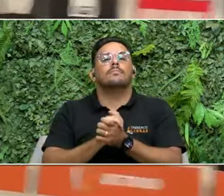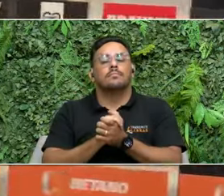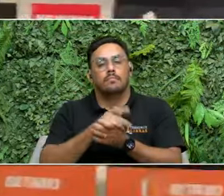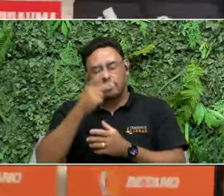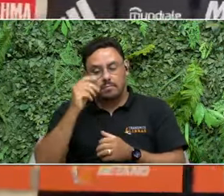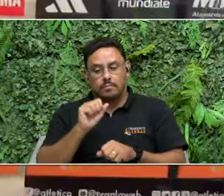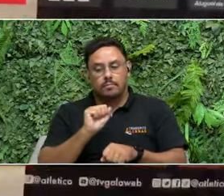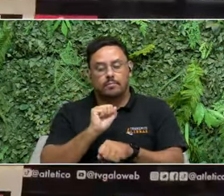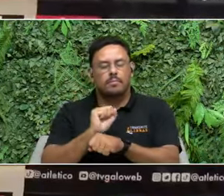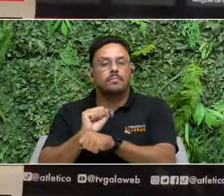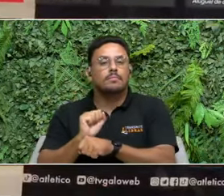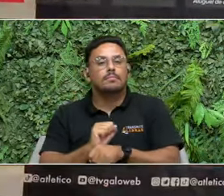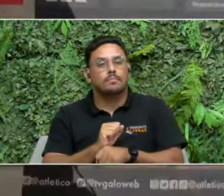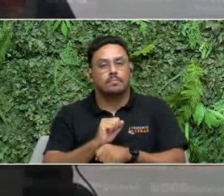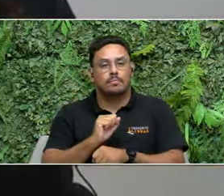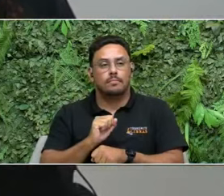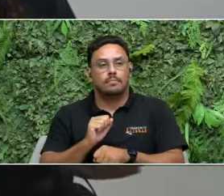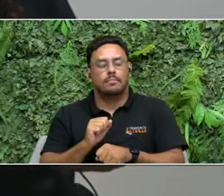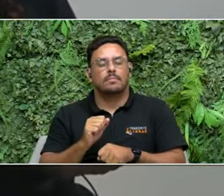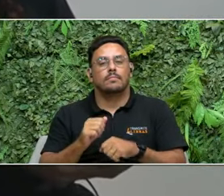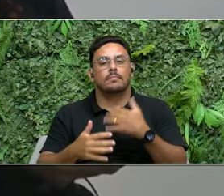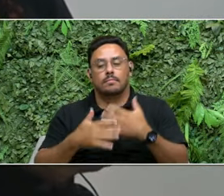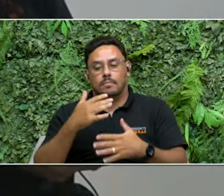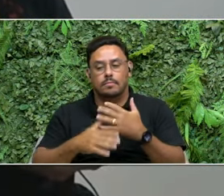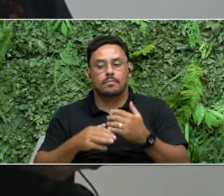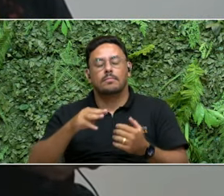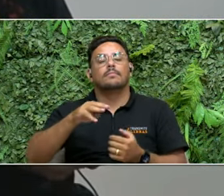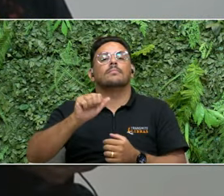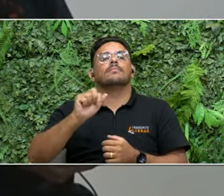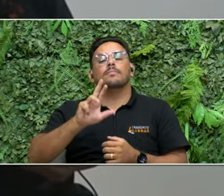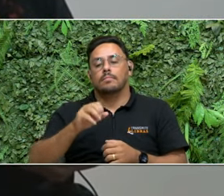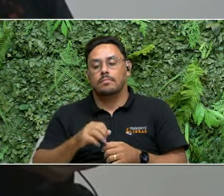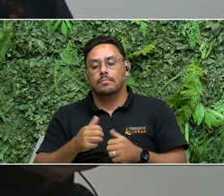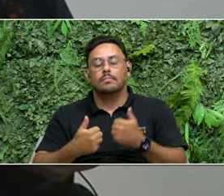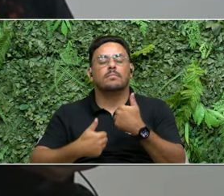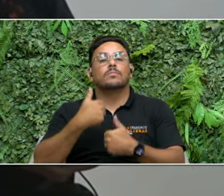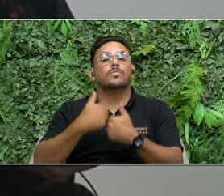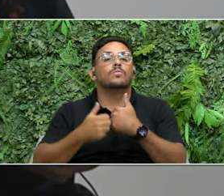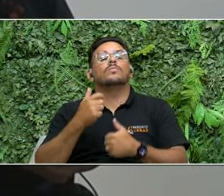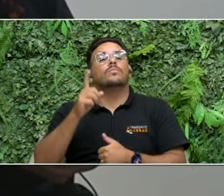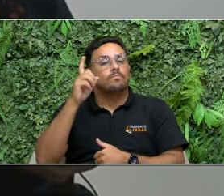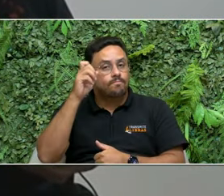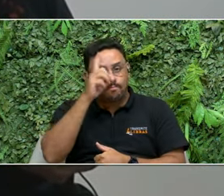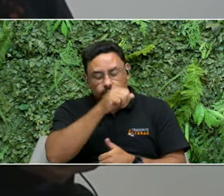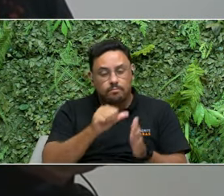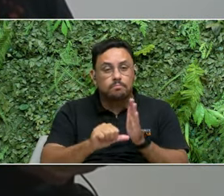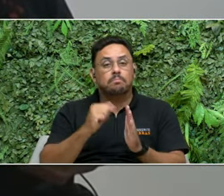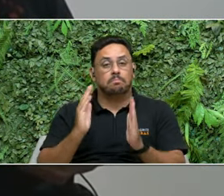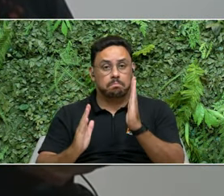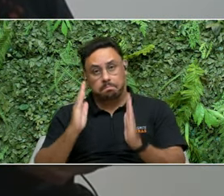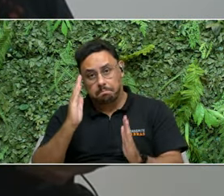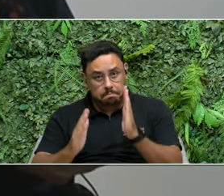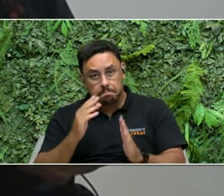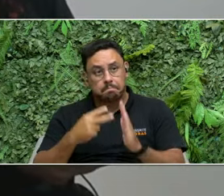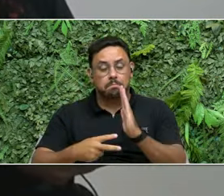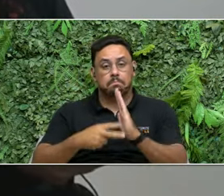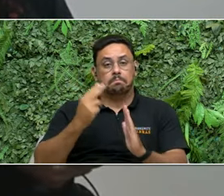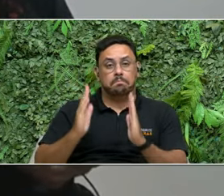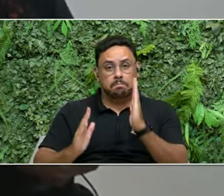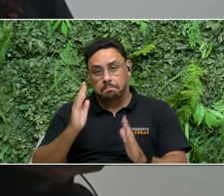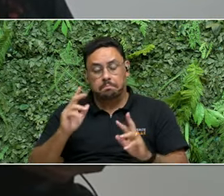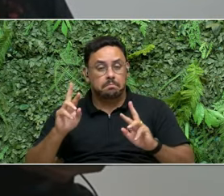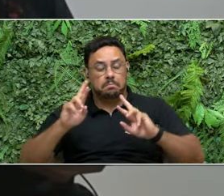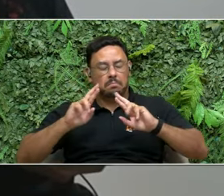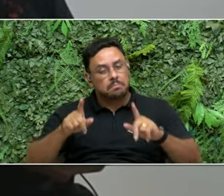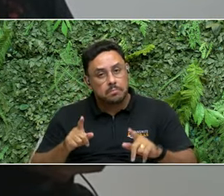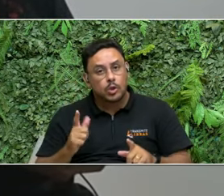conosco se o pessoal parar de pisar no cabo dá para puxar obrigado hein gente ó Marlon jogo complicado principalmente no primeiro tempo Cruzeiro veio pro segundo